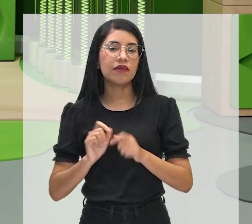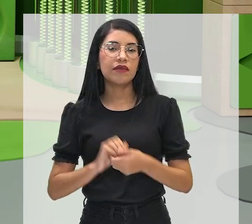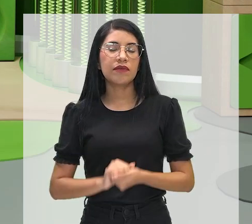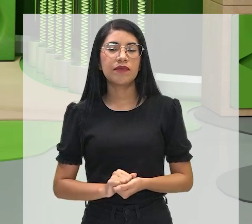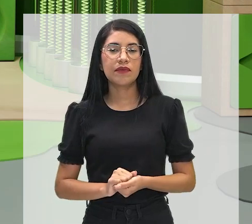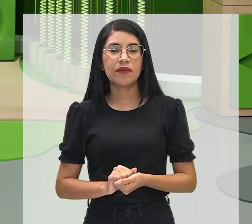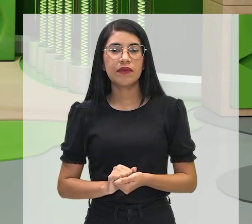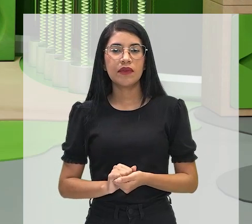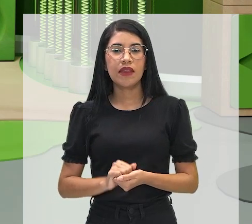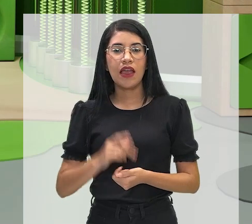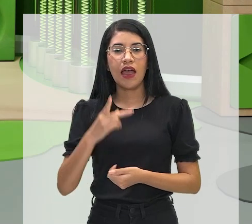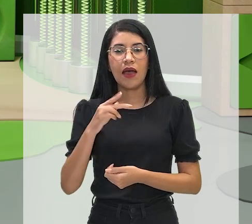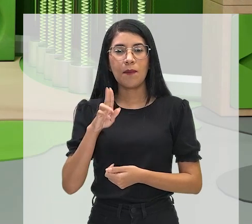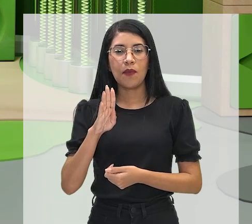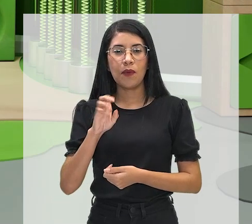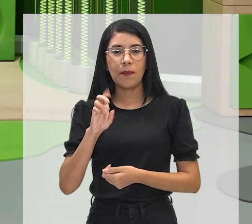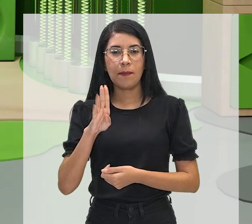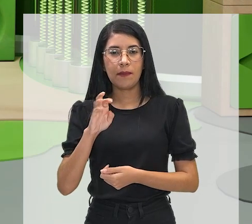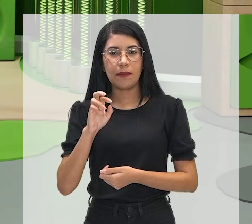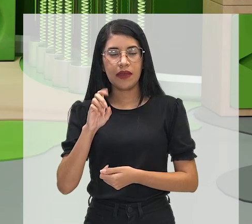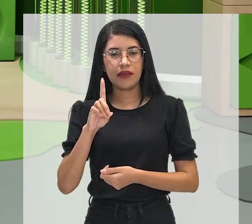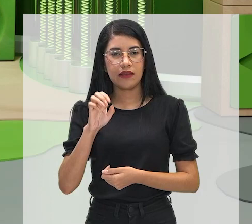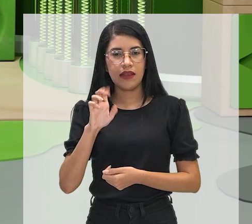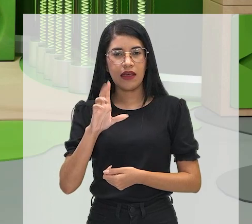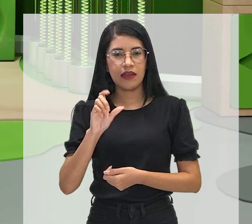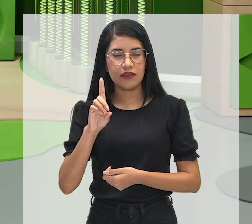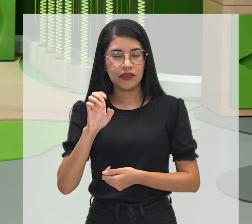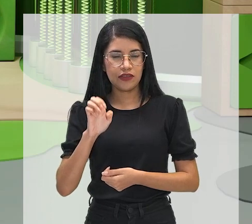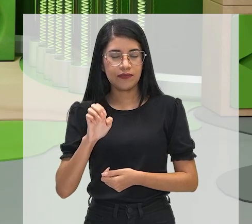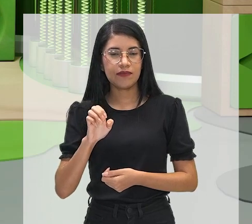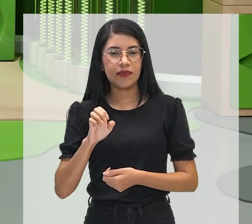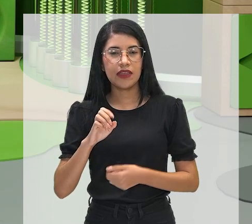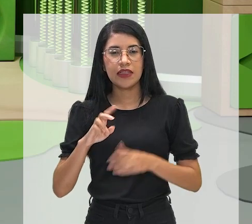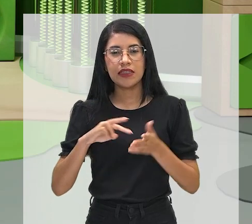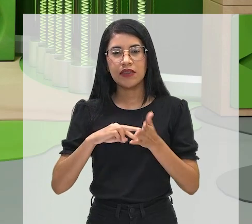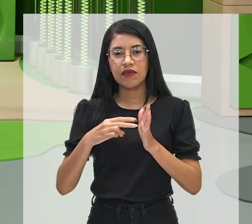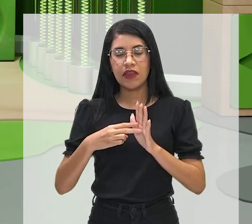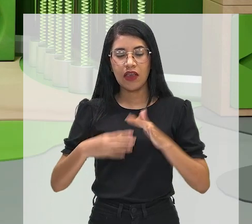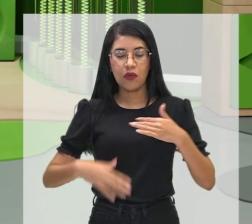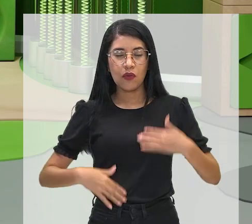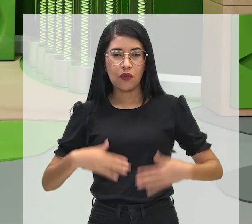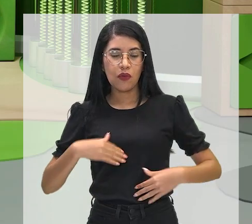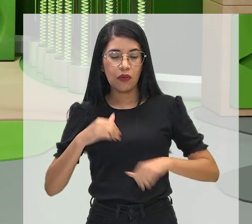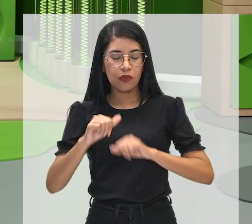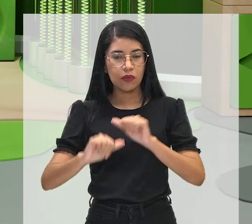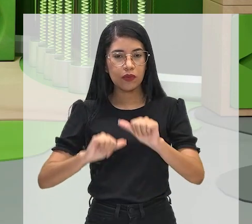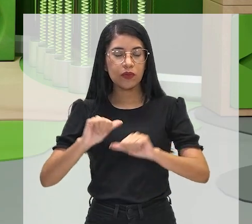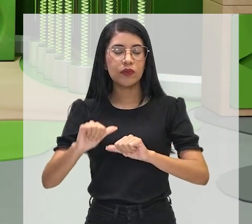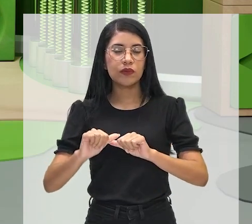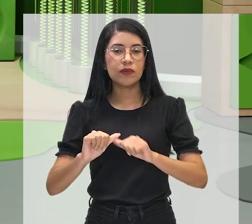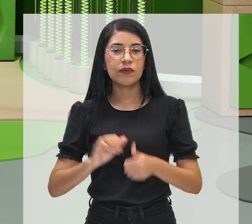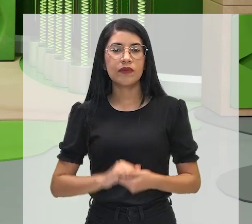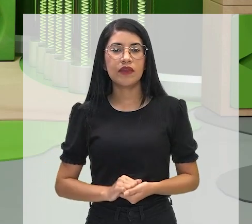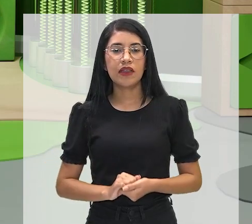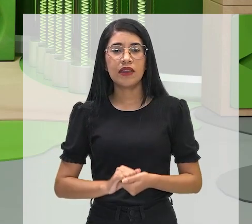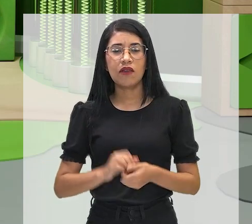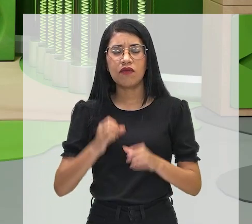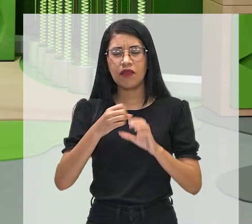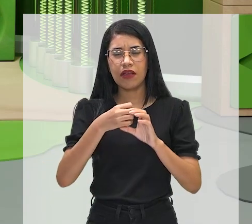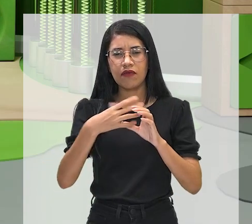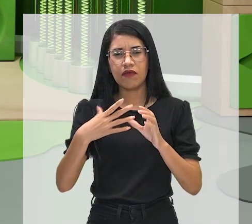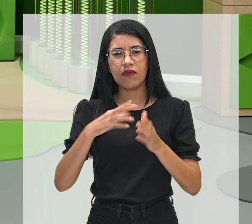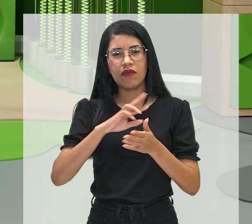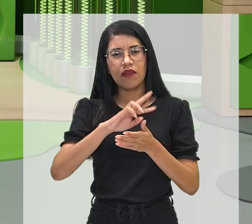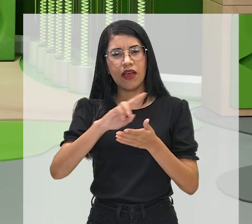um período que a gente chama de puberdade. Você já deve ter ouvido falar. E a puberdade, ela é um conjunto de transformações que